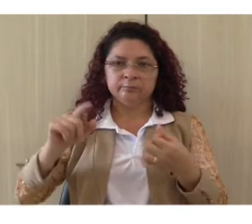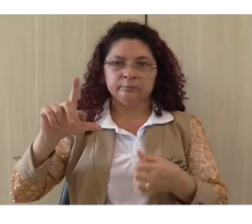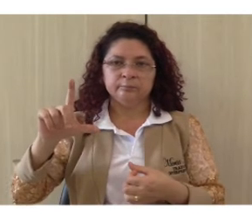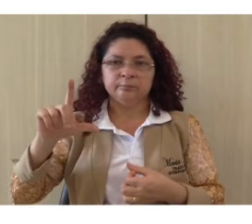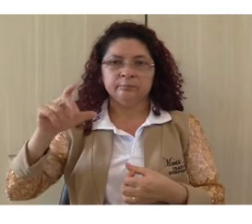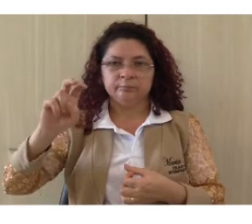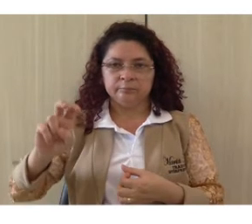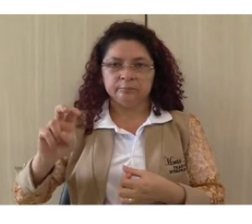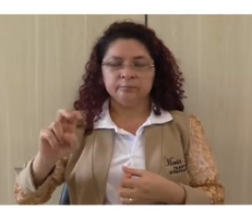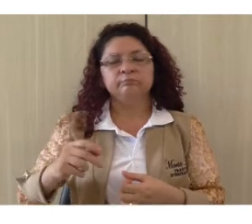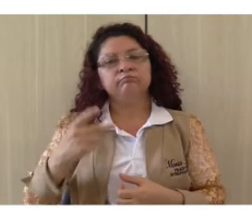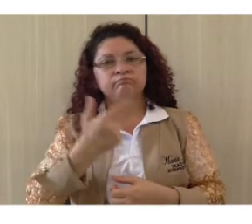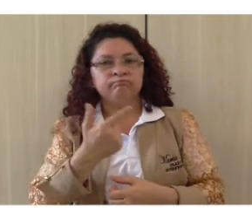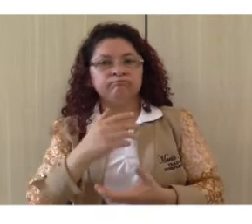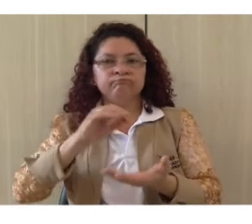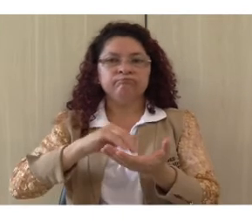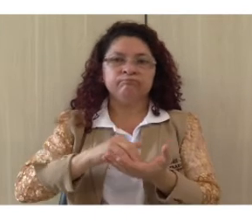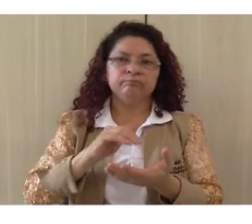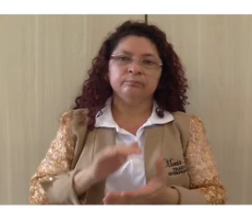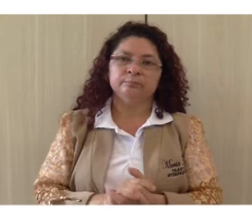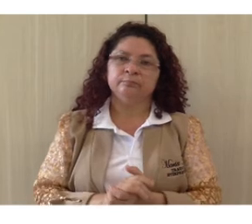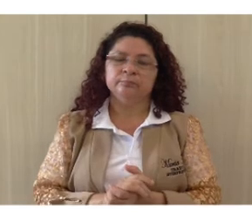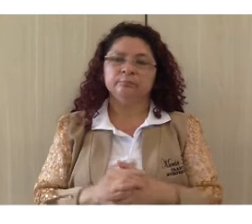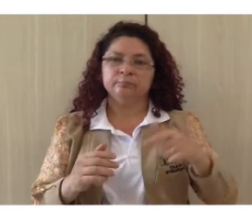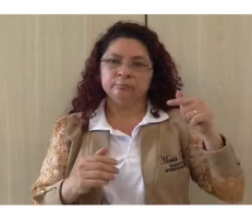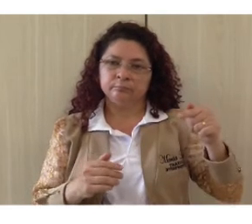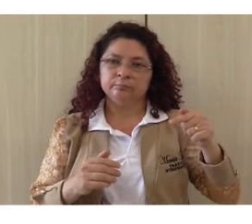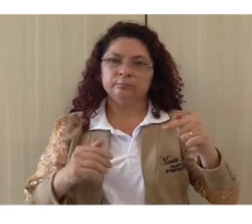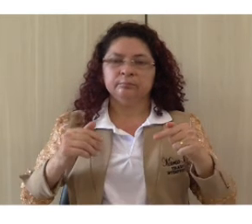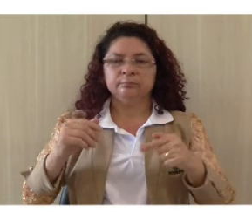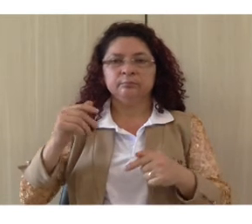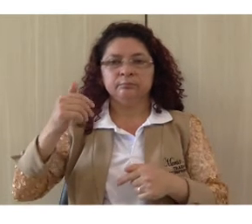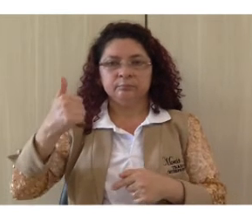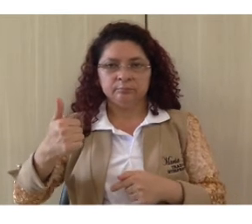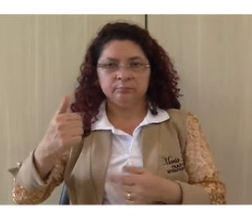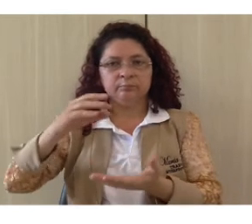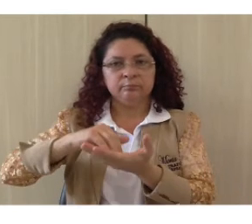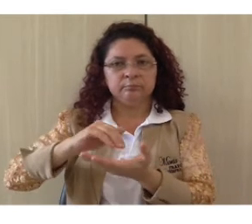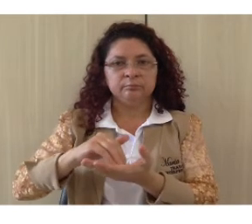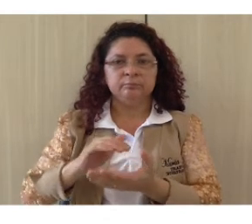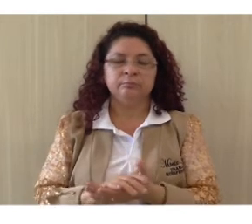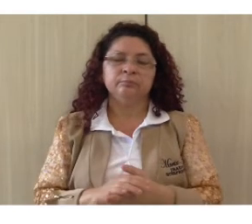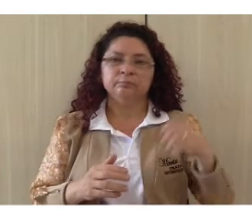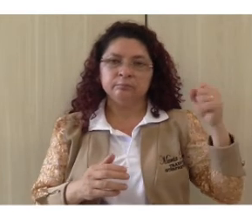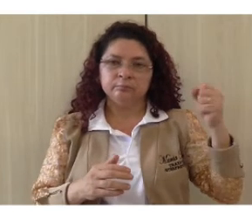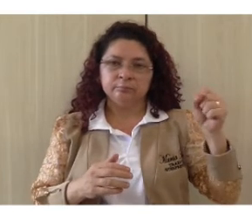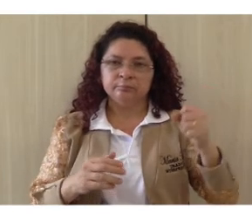L5, 2 vagas. Coluna 7, L6, 1 vaga. Coluna